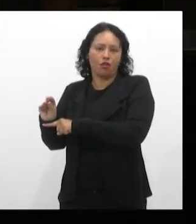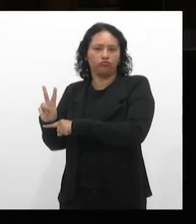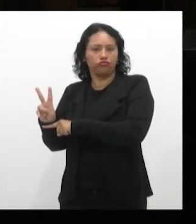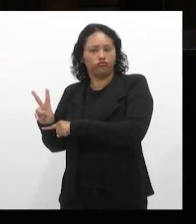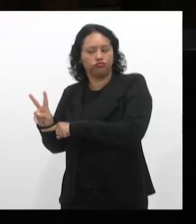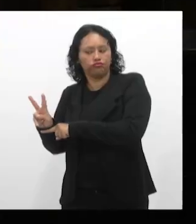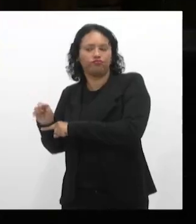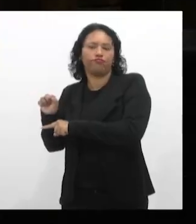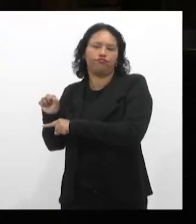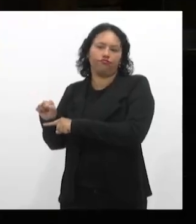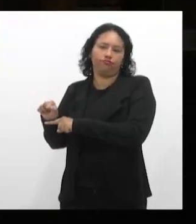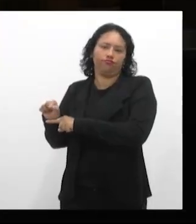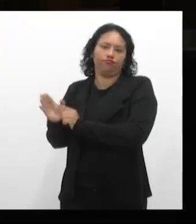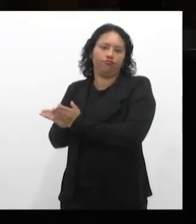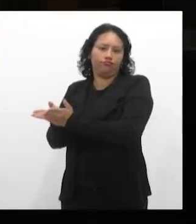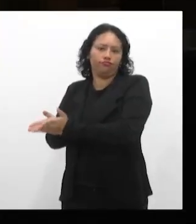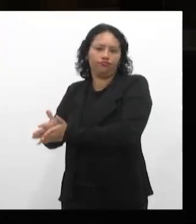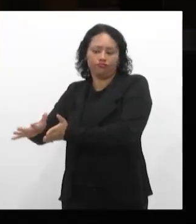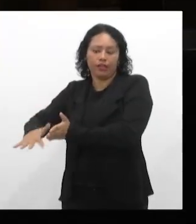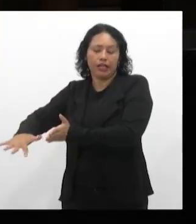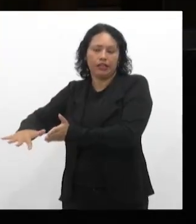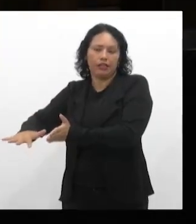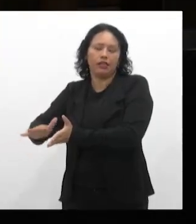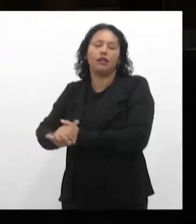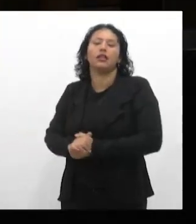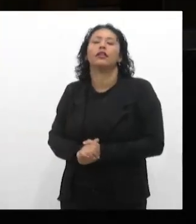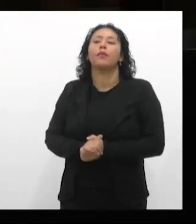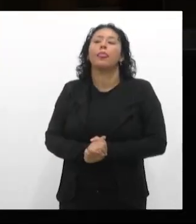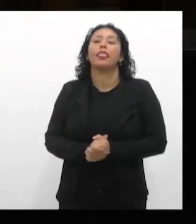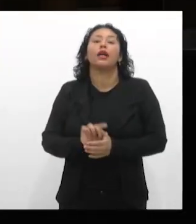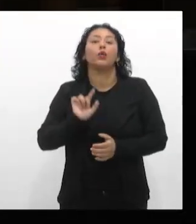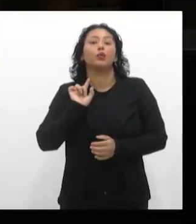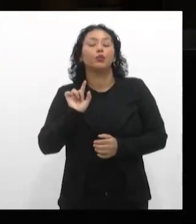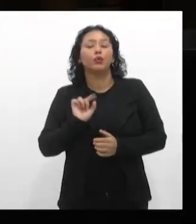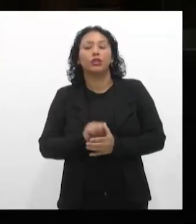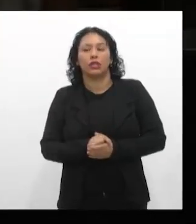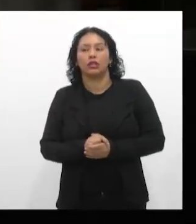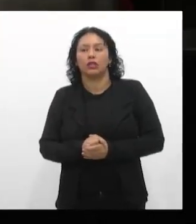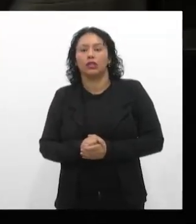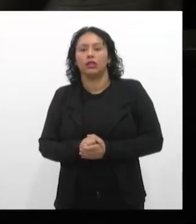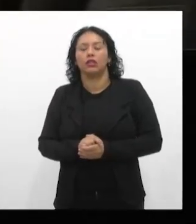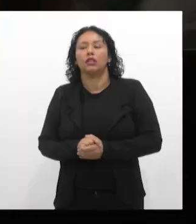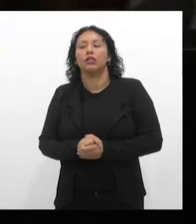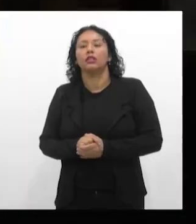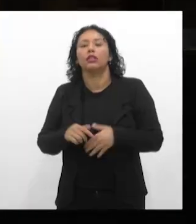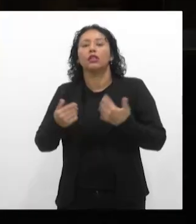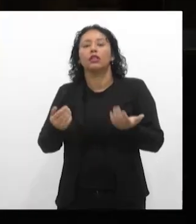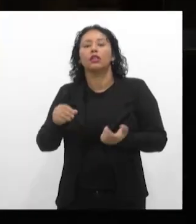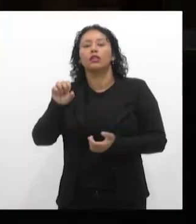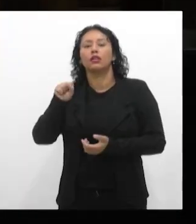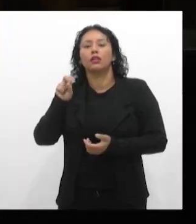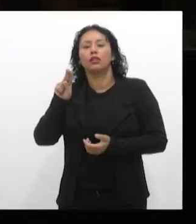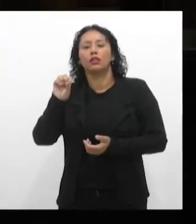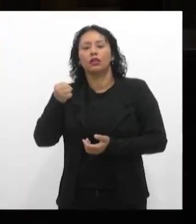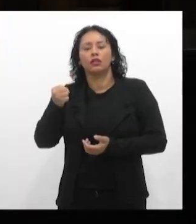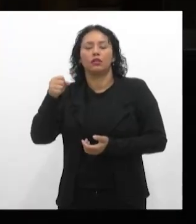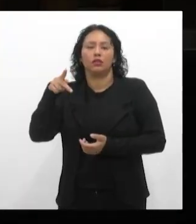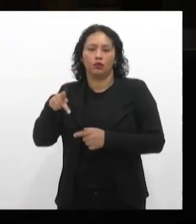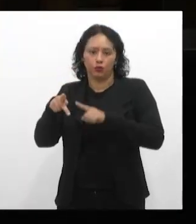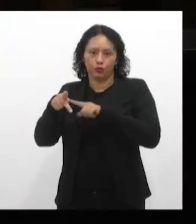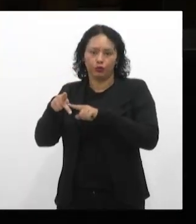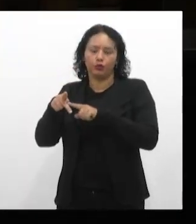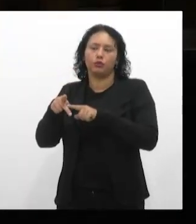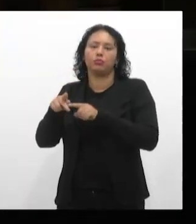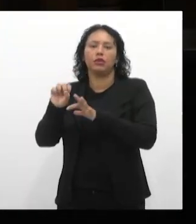sabemos também que o Sistema Único de Segurança Pública, o SUSP, ele prevê a